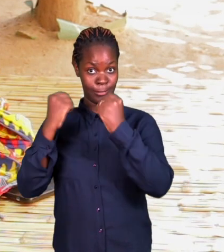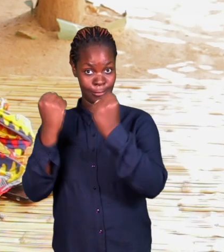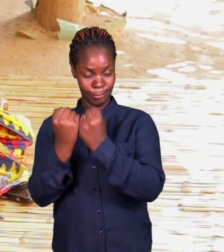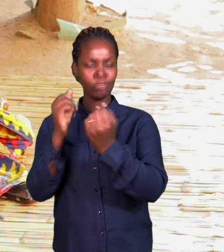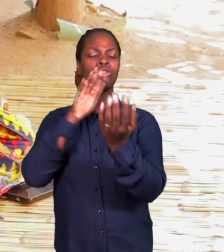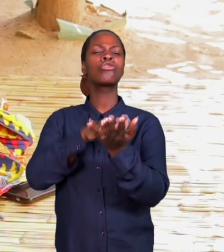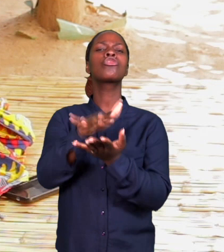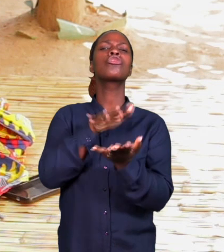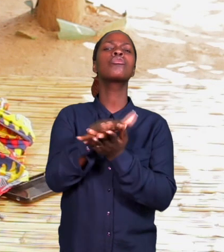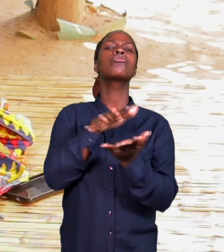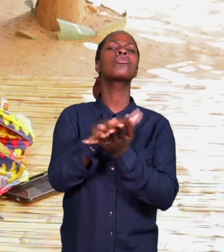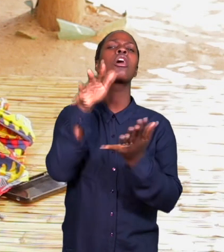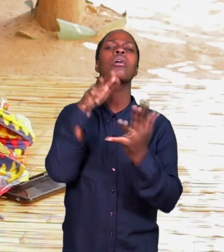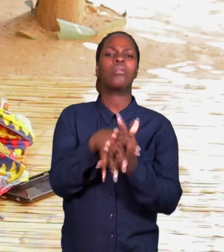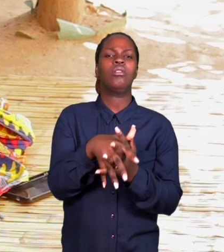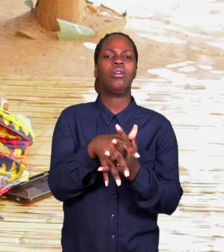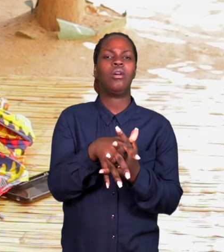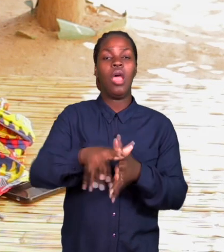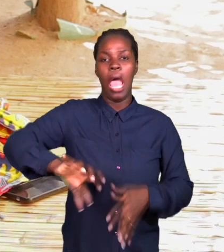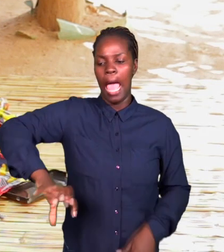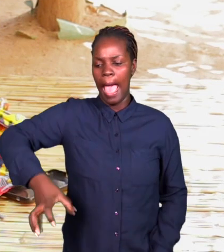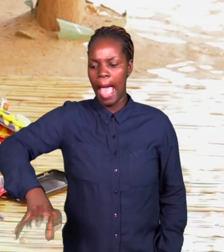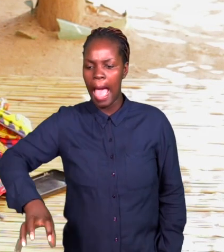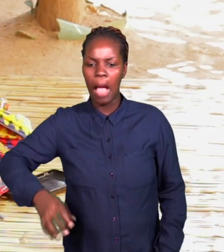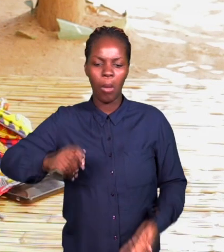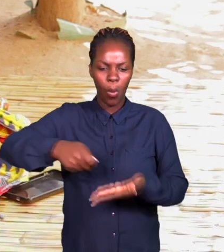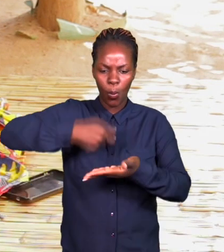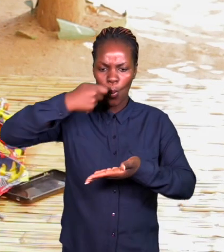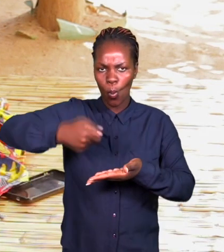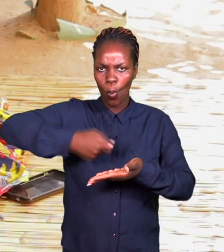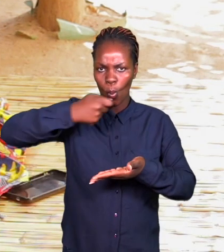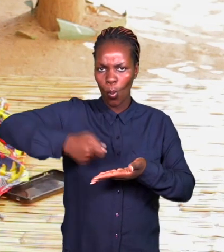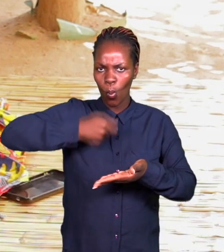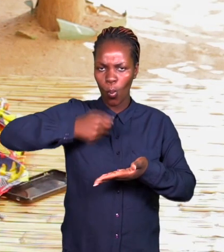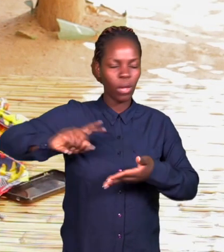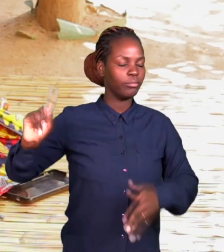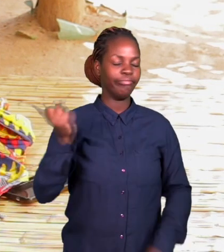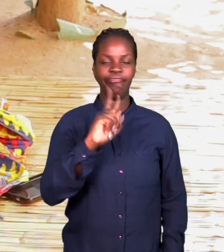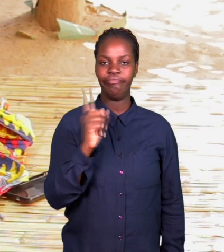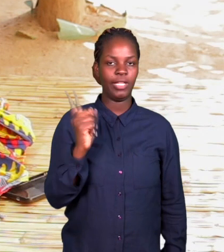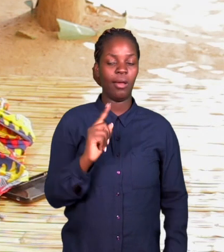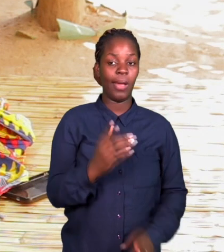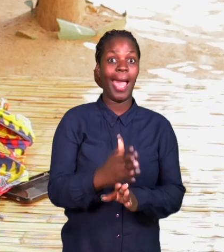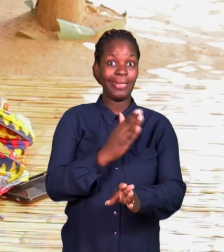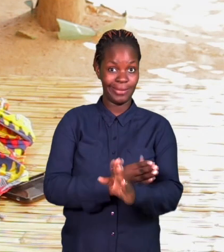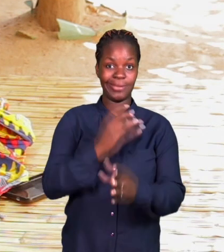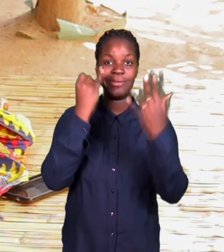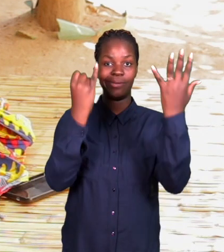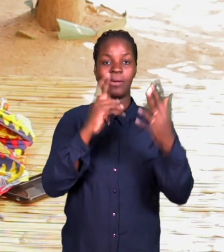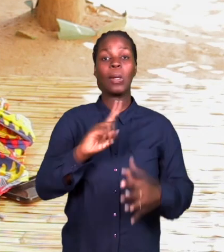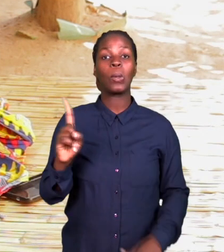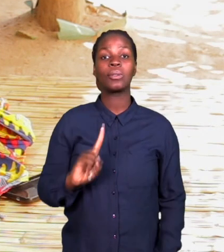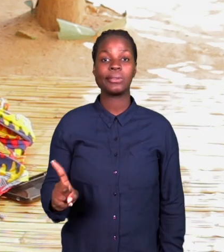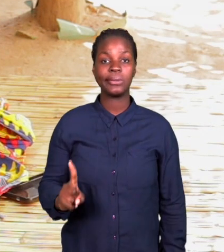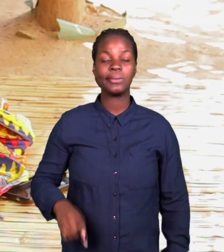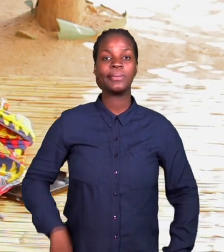a nos explicar lá na US, que não podemos dar água ou papa antes de